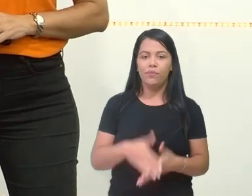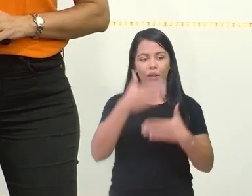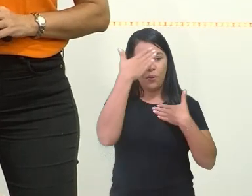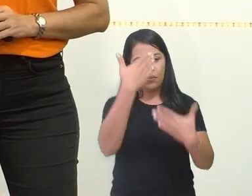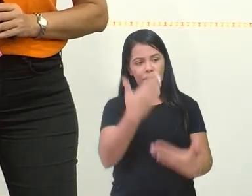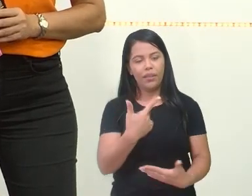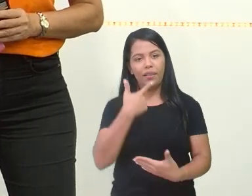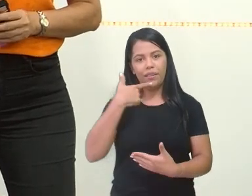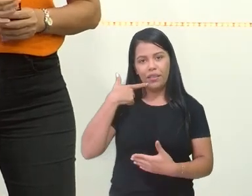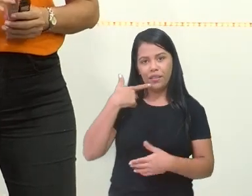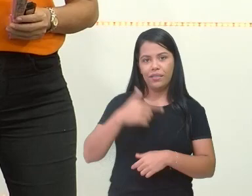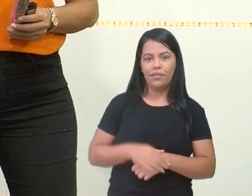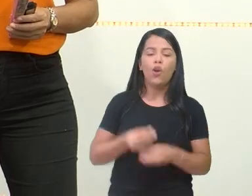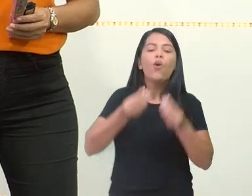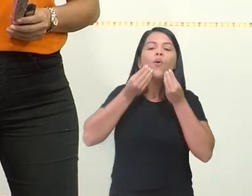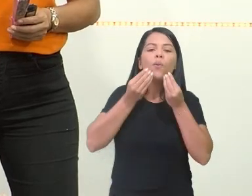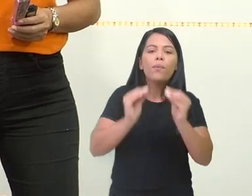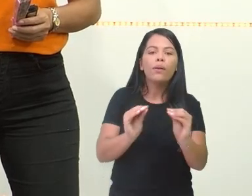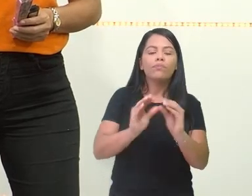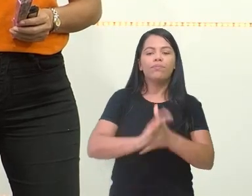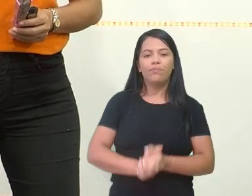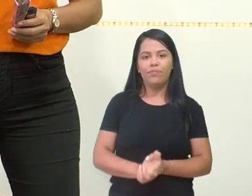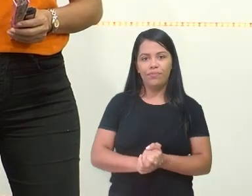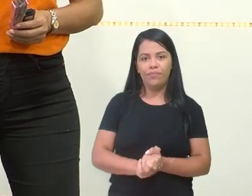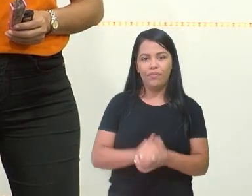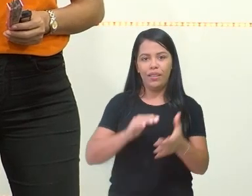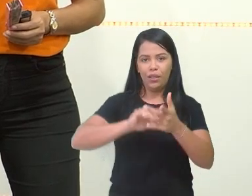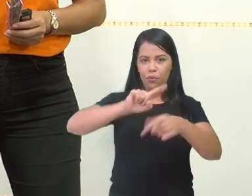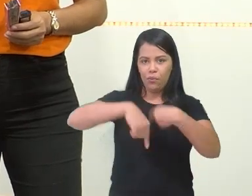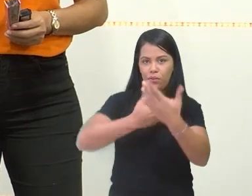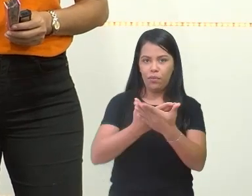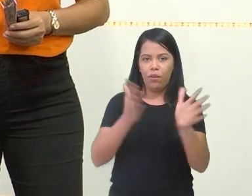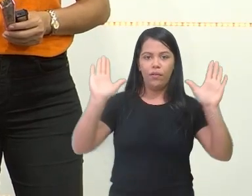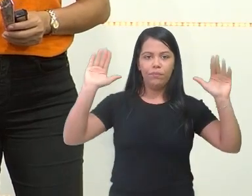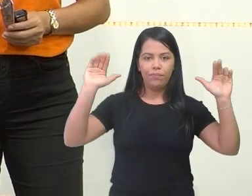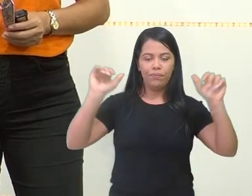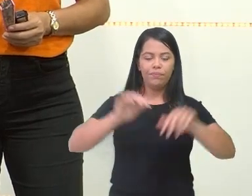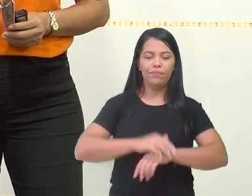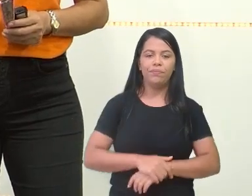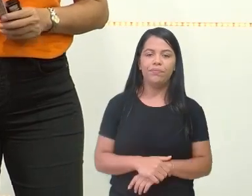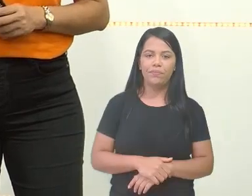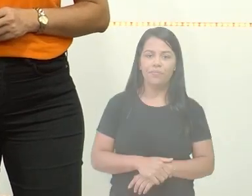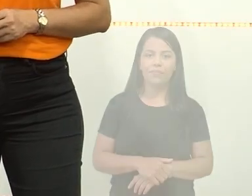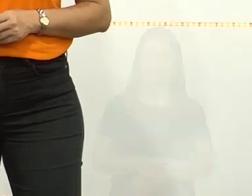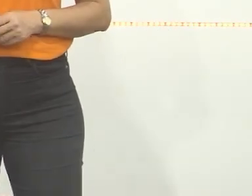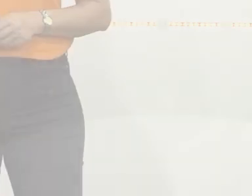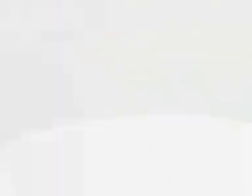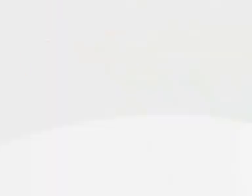Obrigada, Laisa. Um beijo, gente. Até a próxima aula. Tchau, tchau.